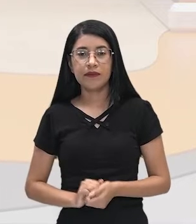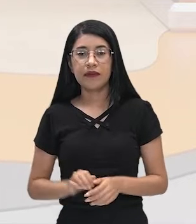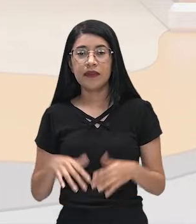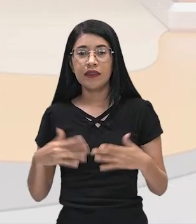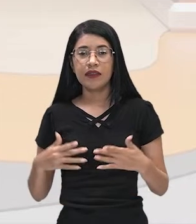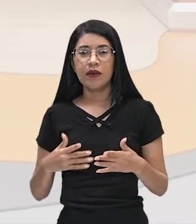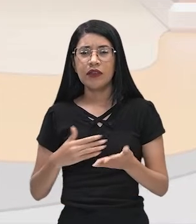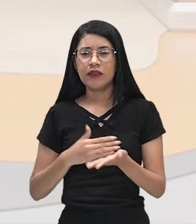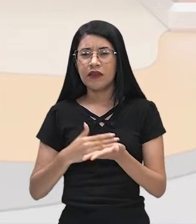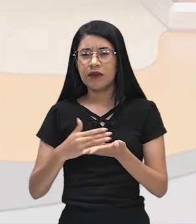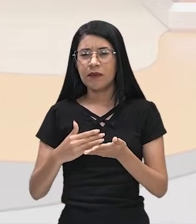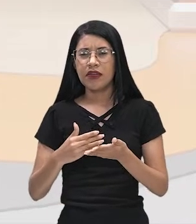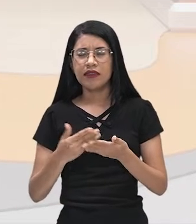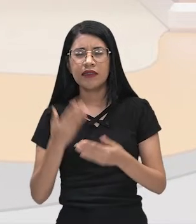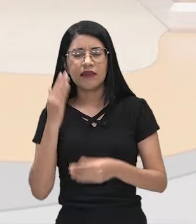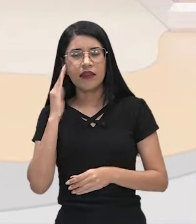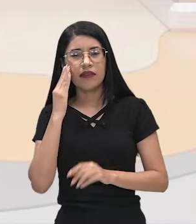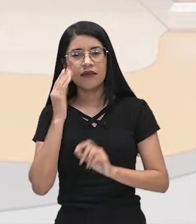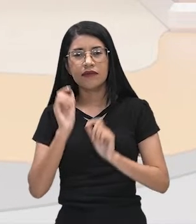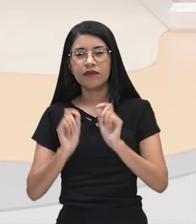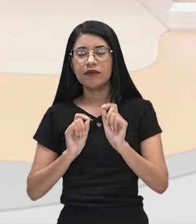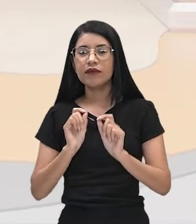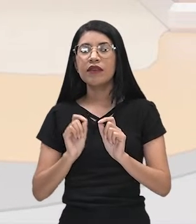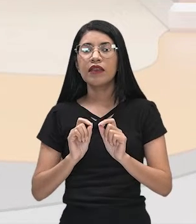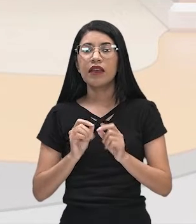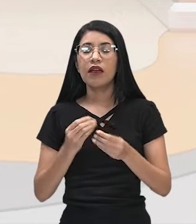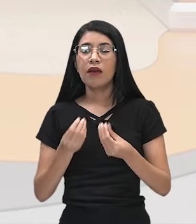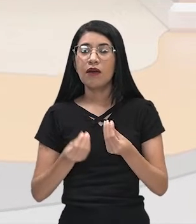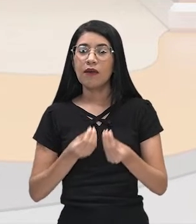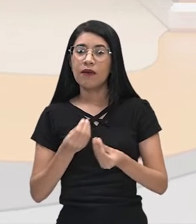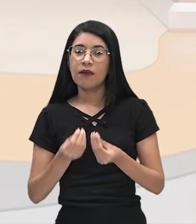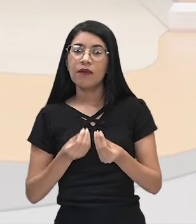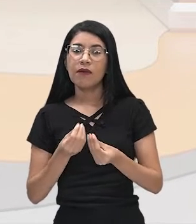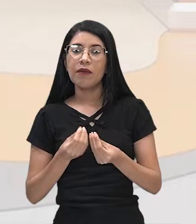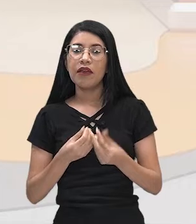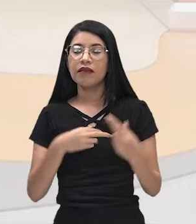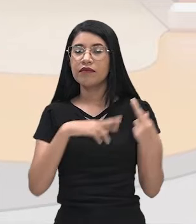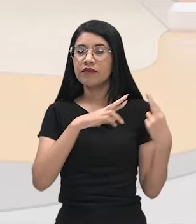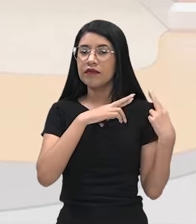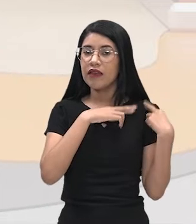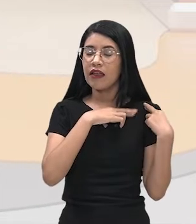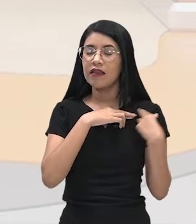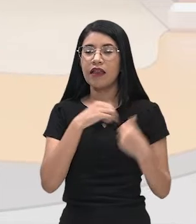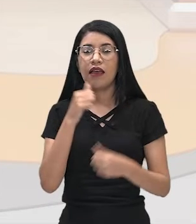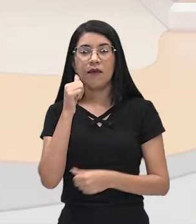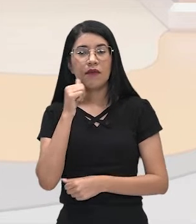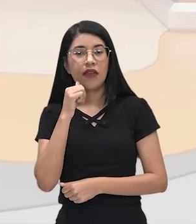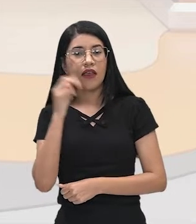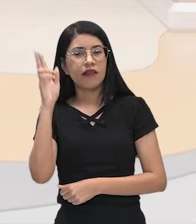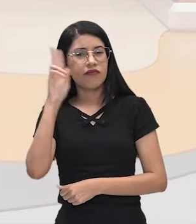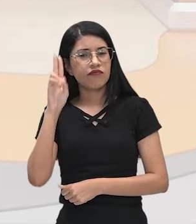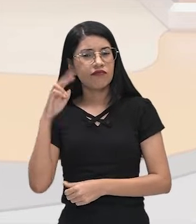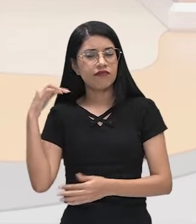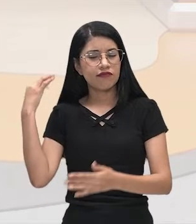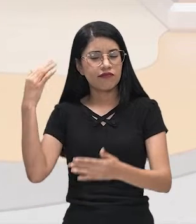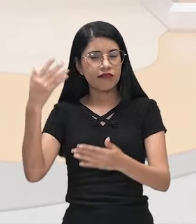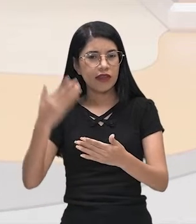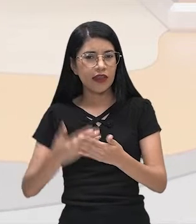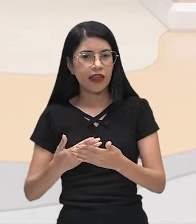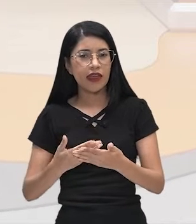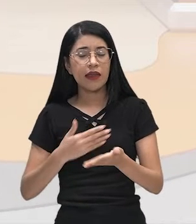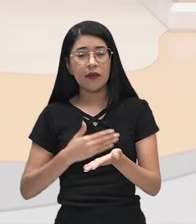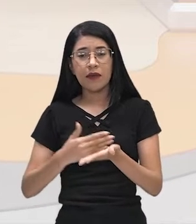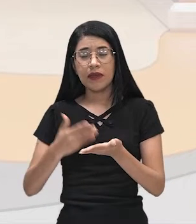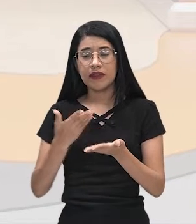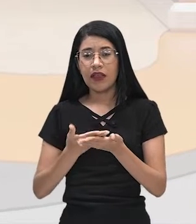a gente começa a entender um pouco também sobre o papel da mulher na história e para começar nessa aula a gente